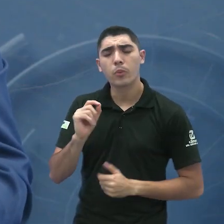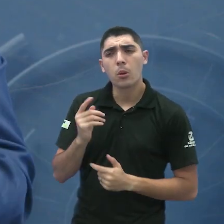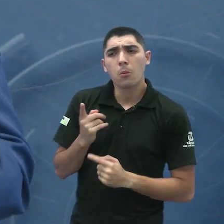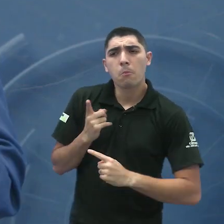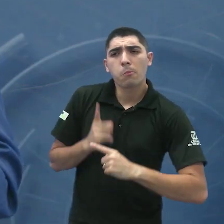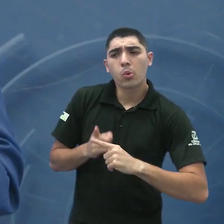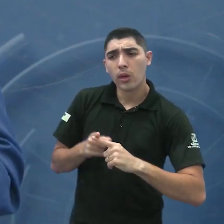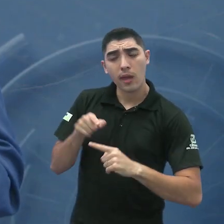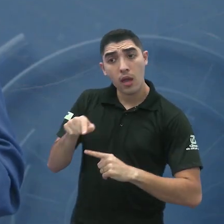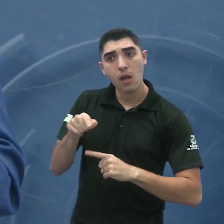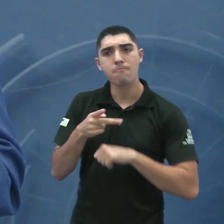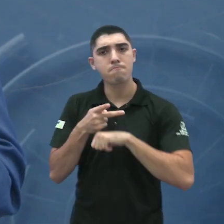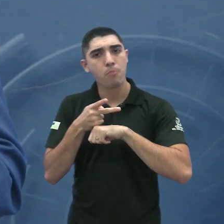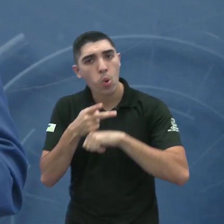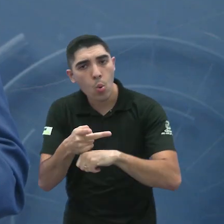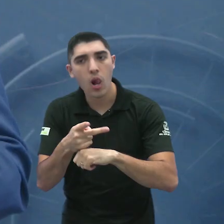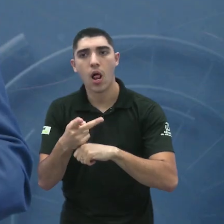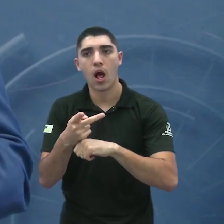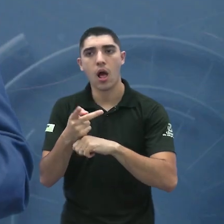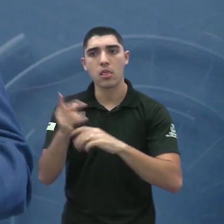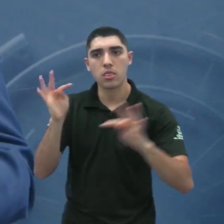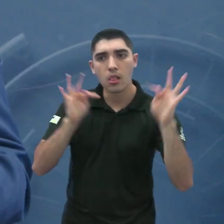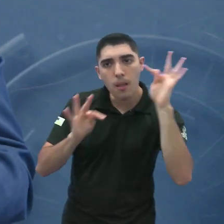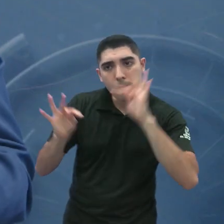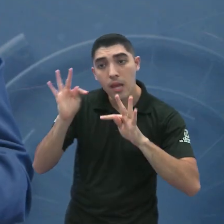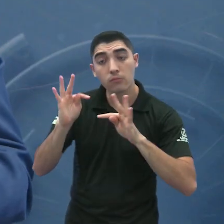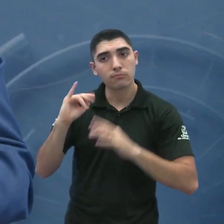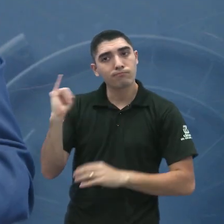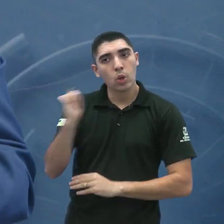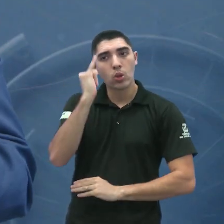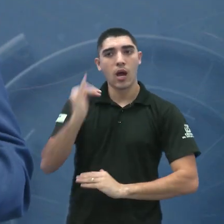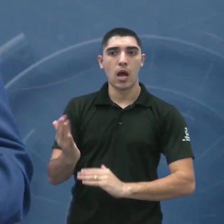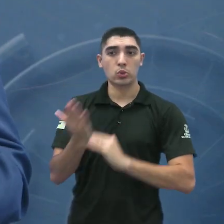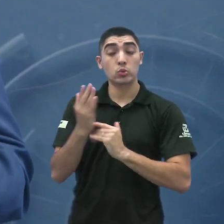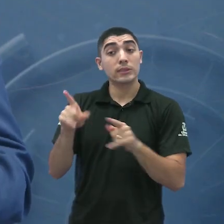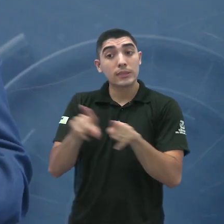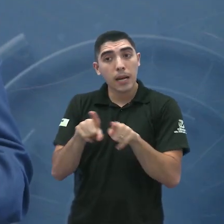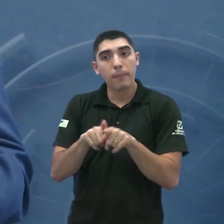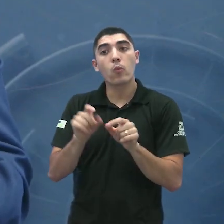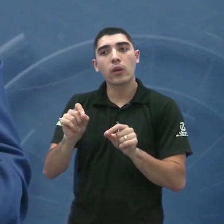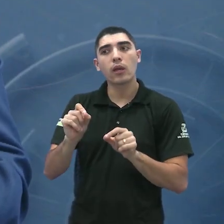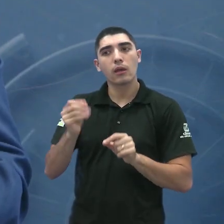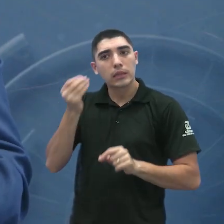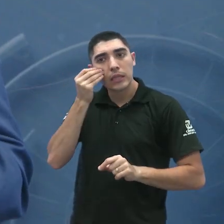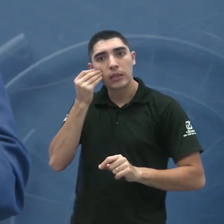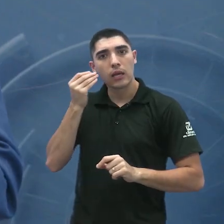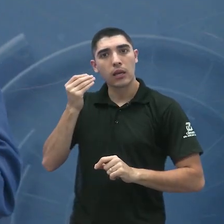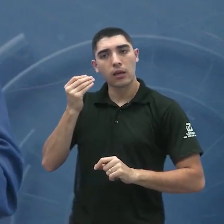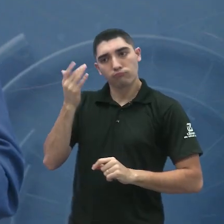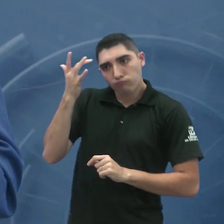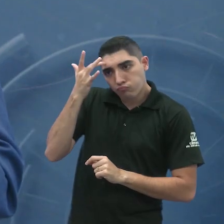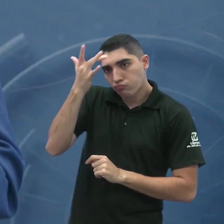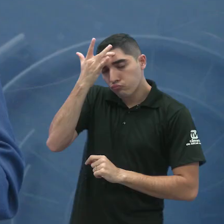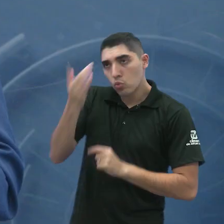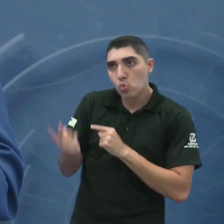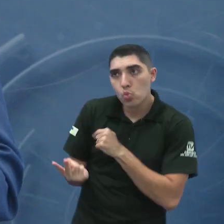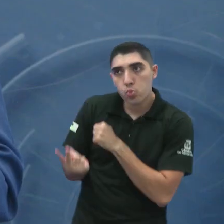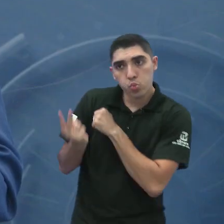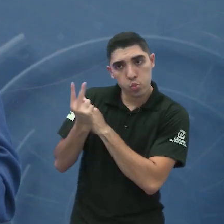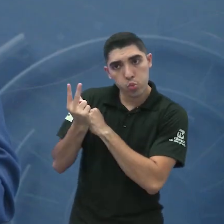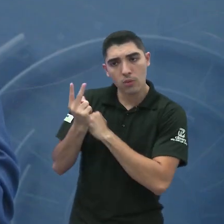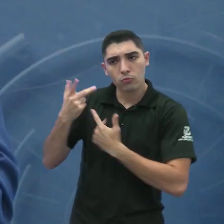procura ajuda, né, e adotar práticas que promovam saúde mental. A gente volta aqui com os